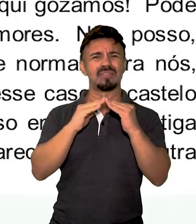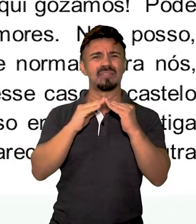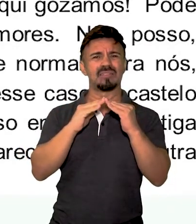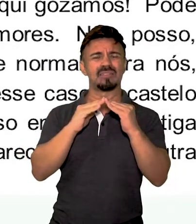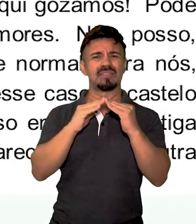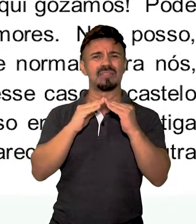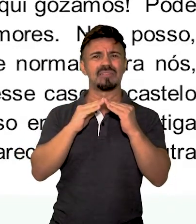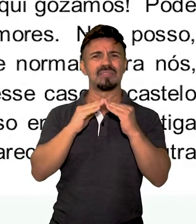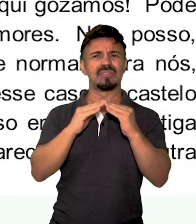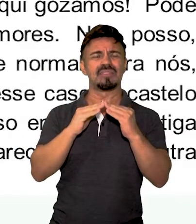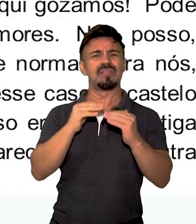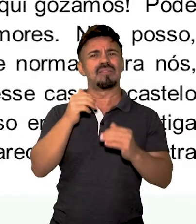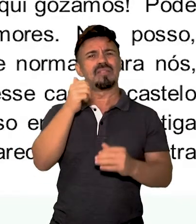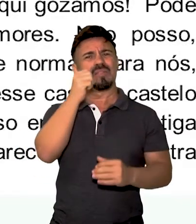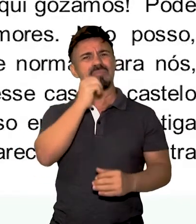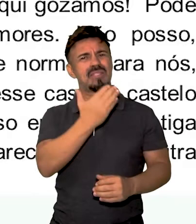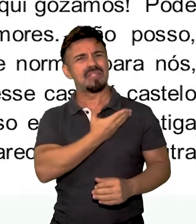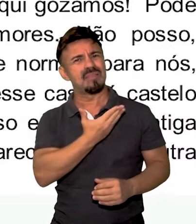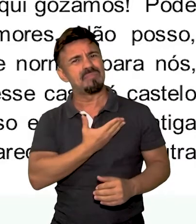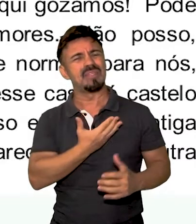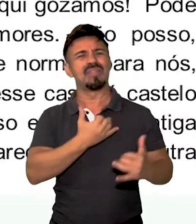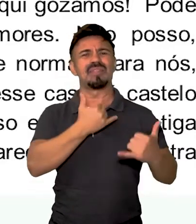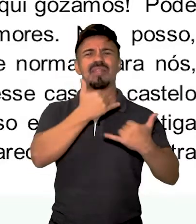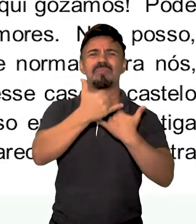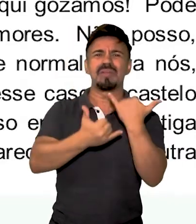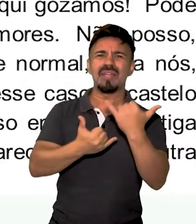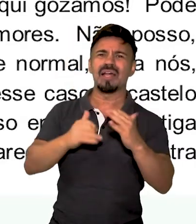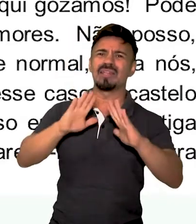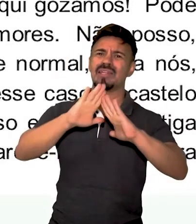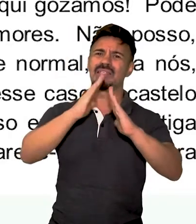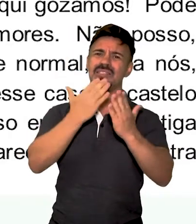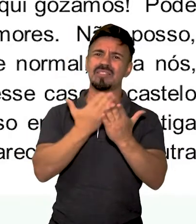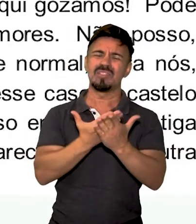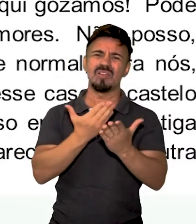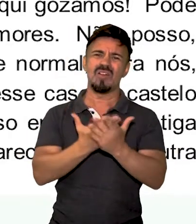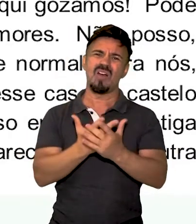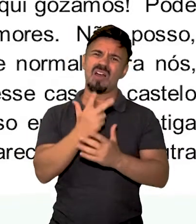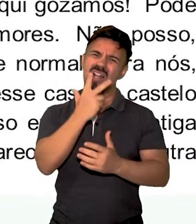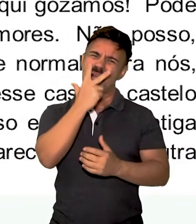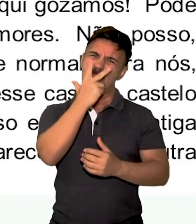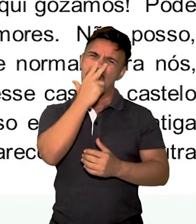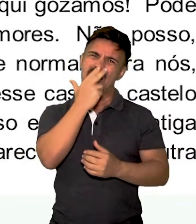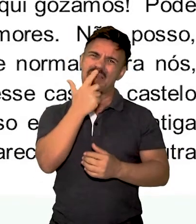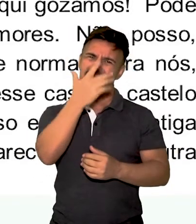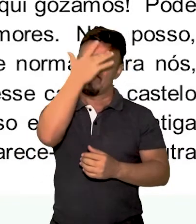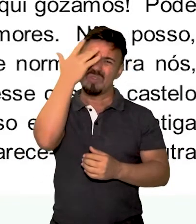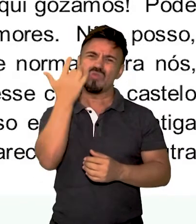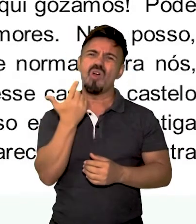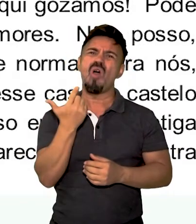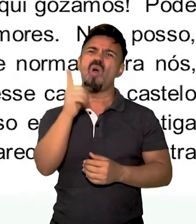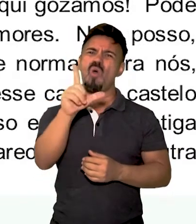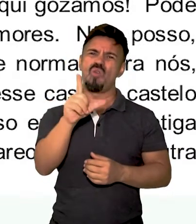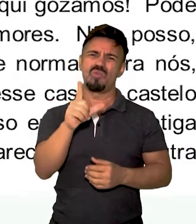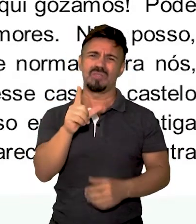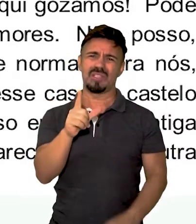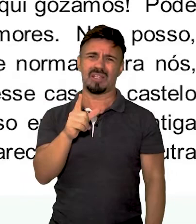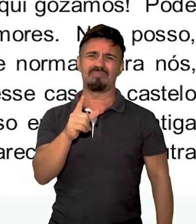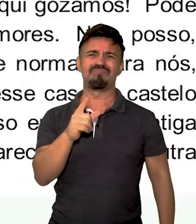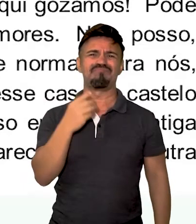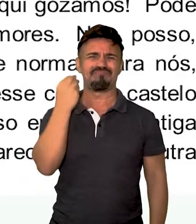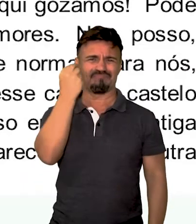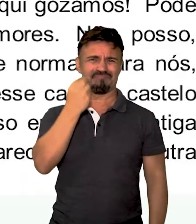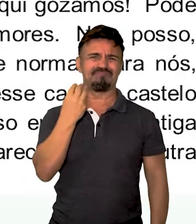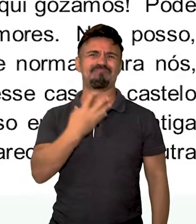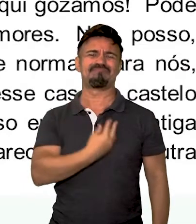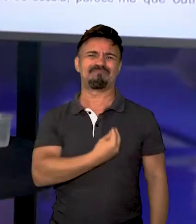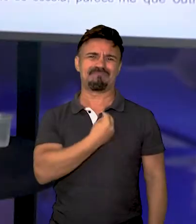em minhas amigas, nas brincadeiras de escola, parece-me que é outra pessoa que viveu naquela